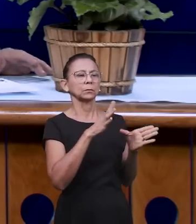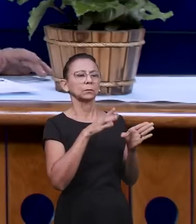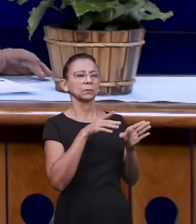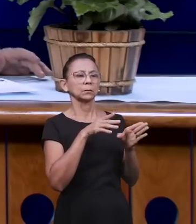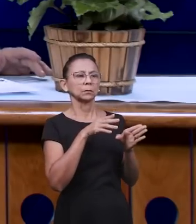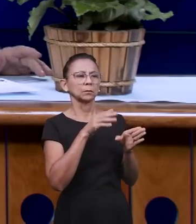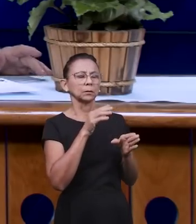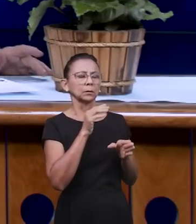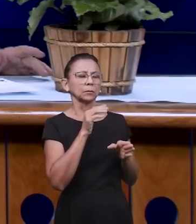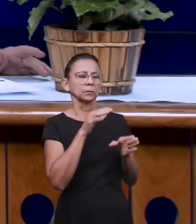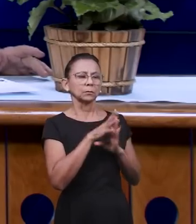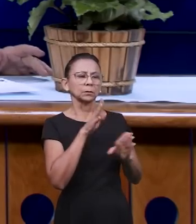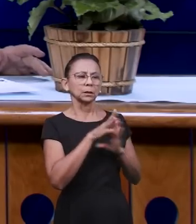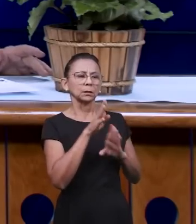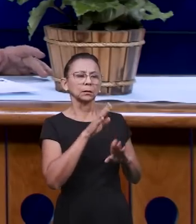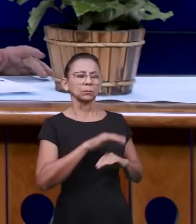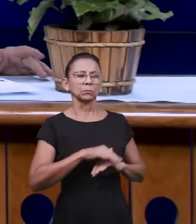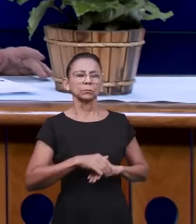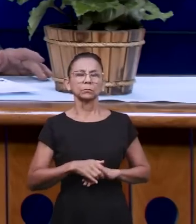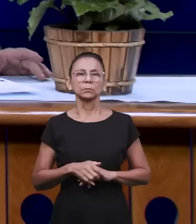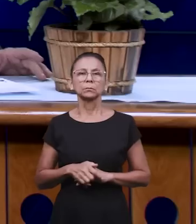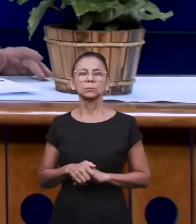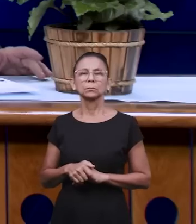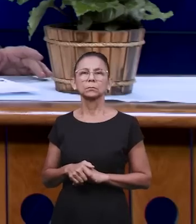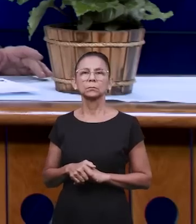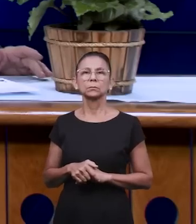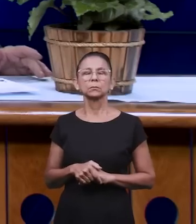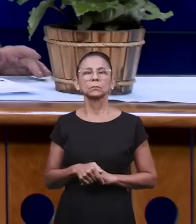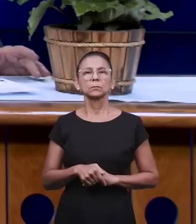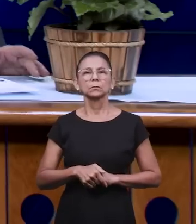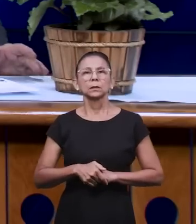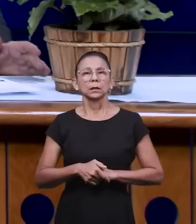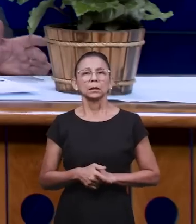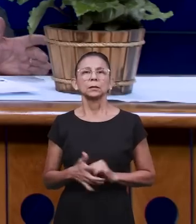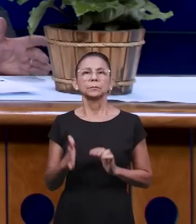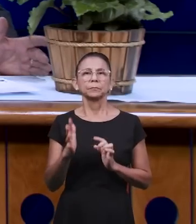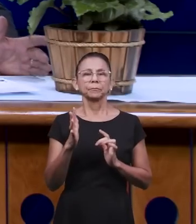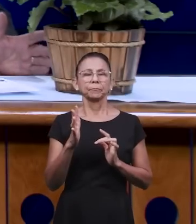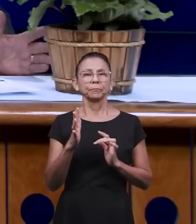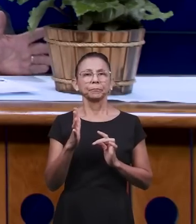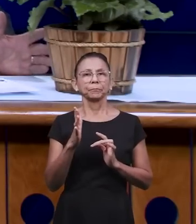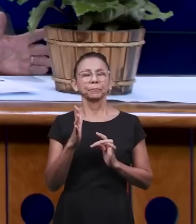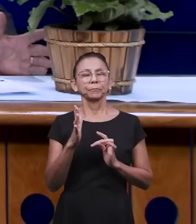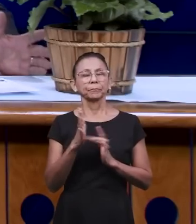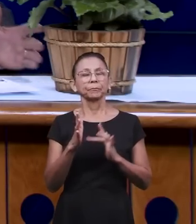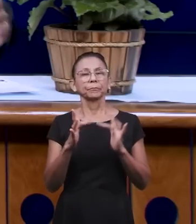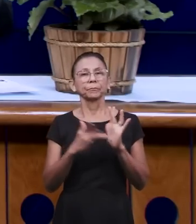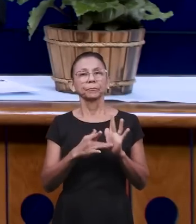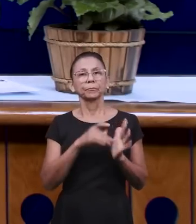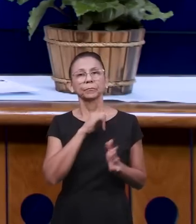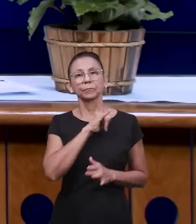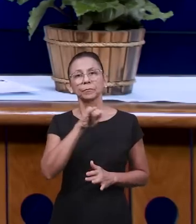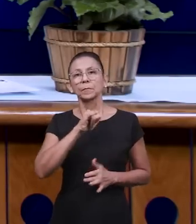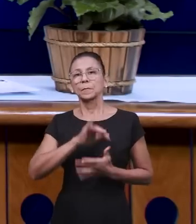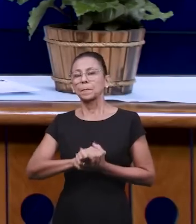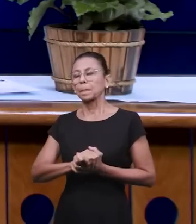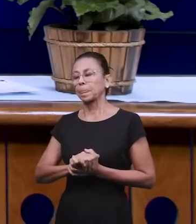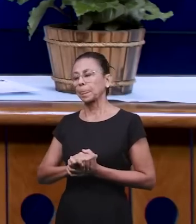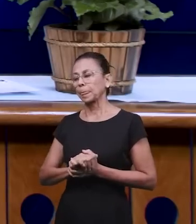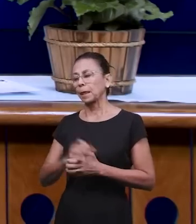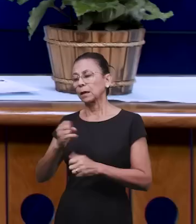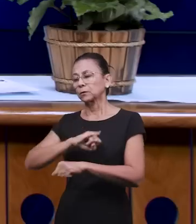Messias veio, mas eles não souberam reconhecer que era o Messias. Essa palavra, não conheceste o tempo